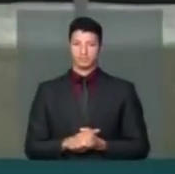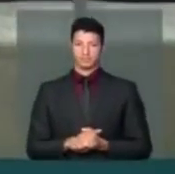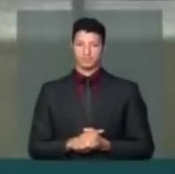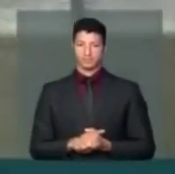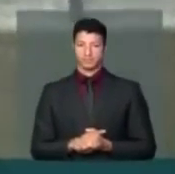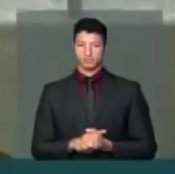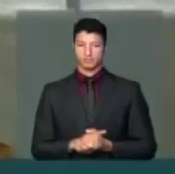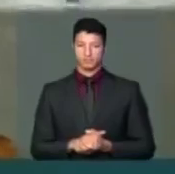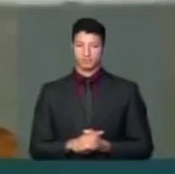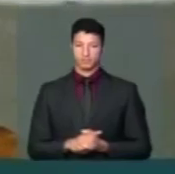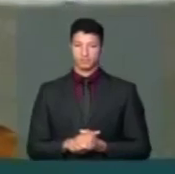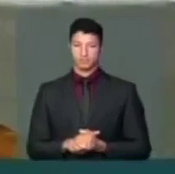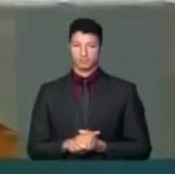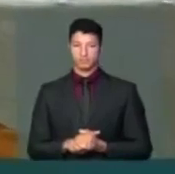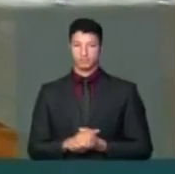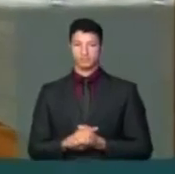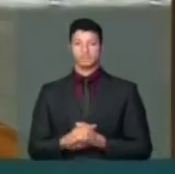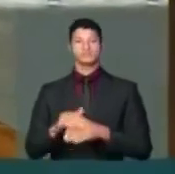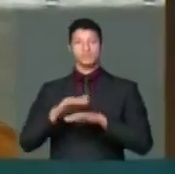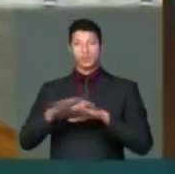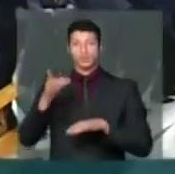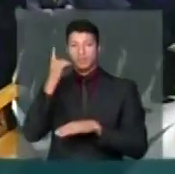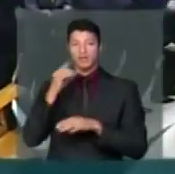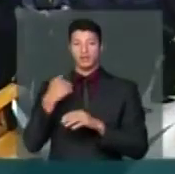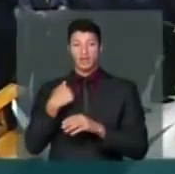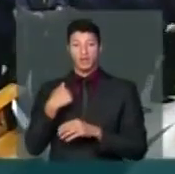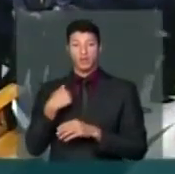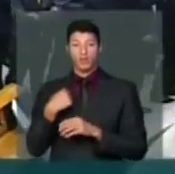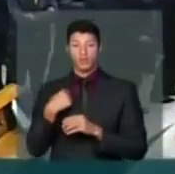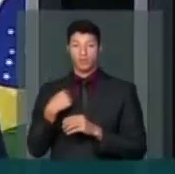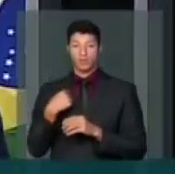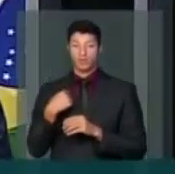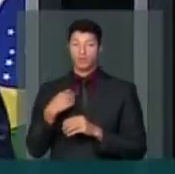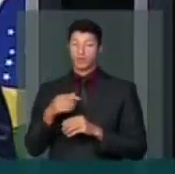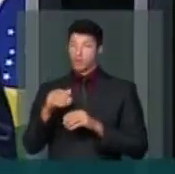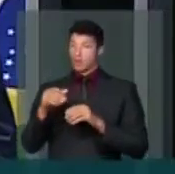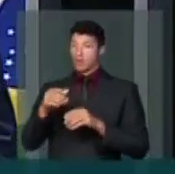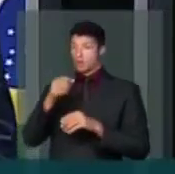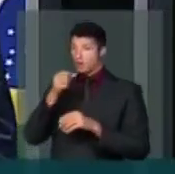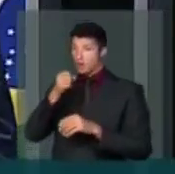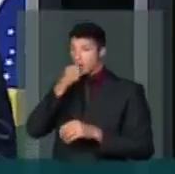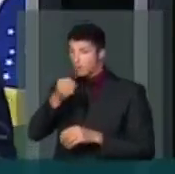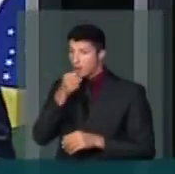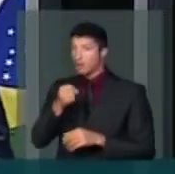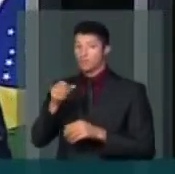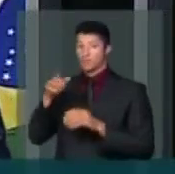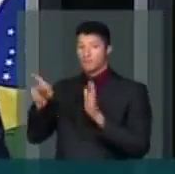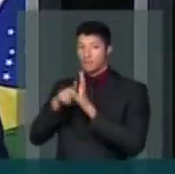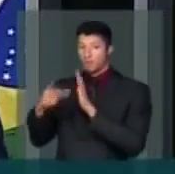Vai, sim, senhor. Conclua, deputado. Eu poderia dizer. A palavra está assegurada ao orador.